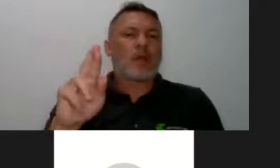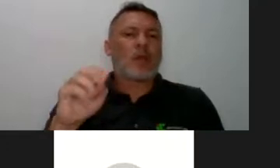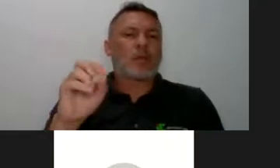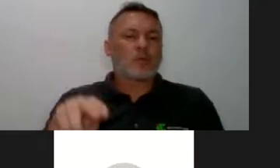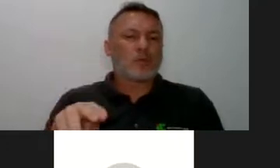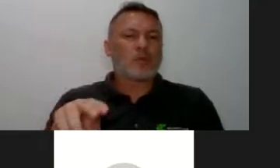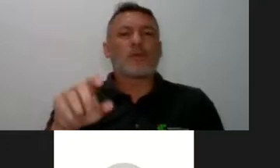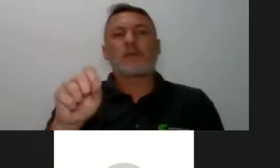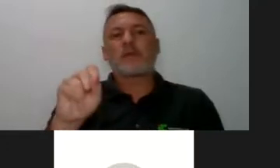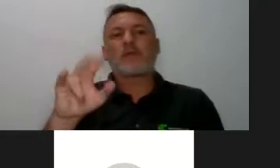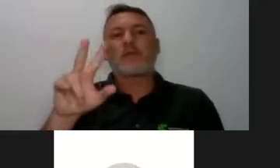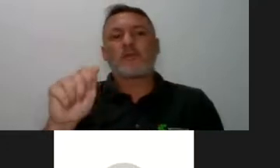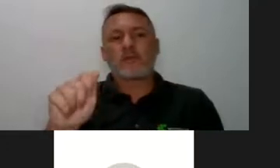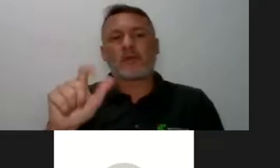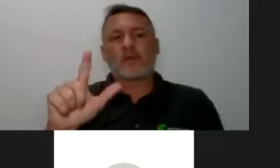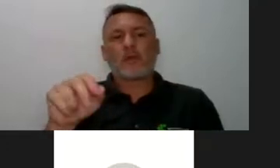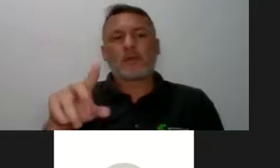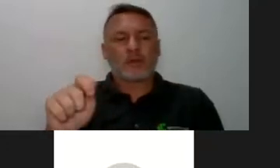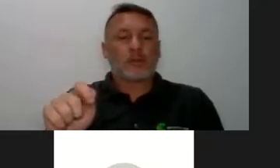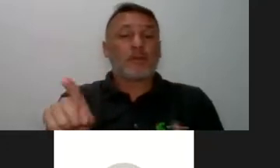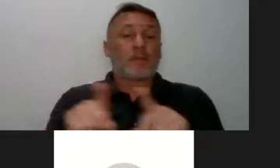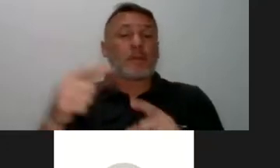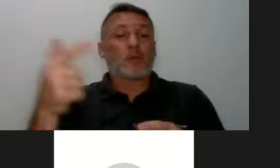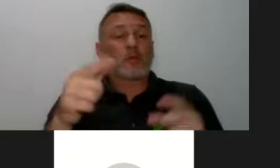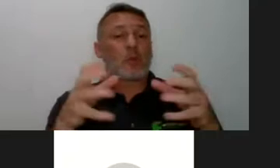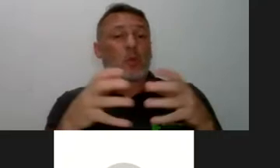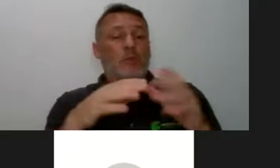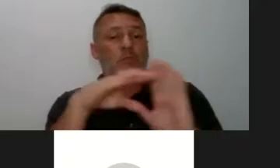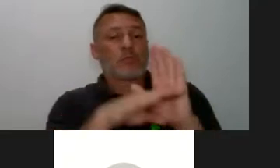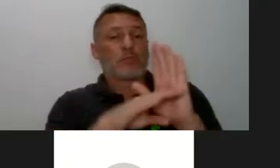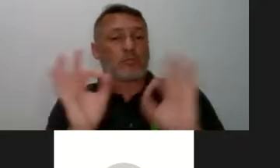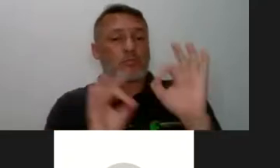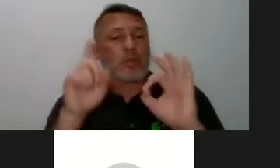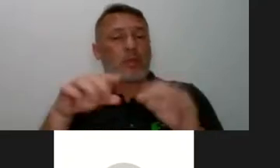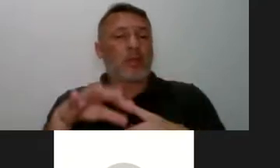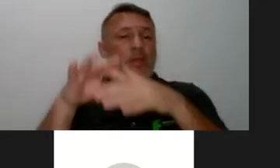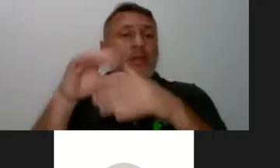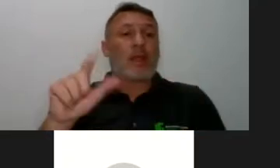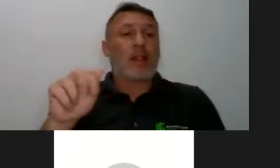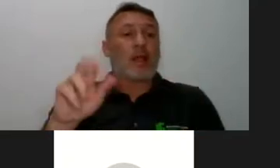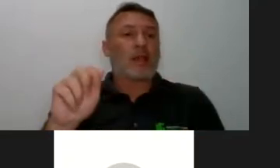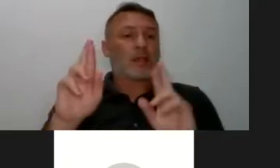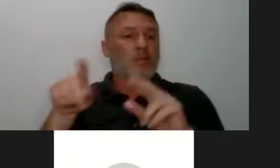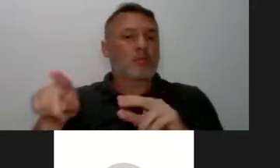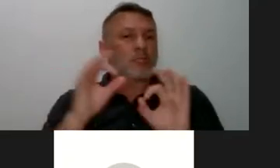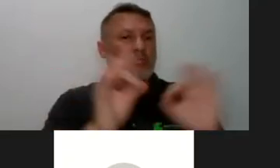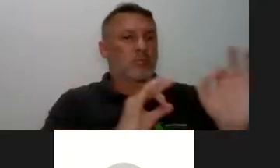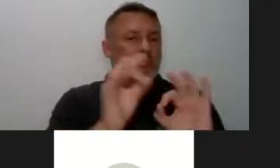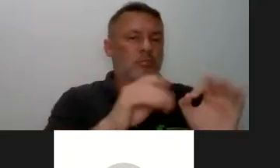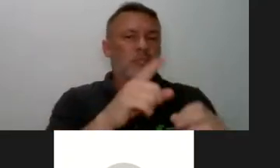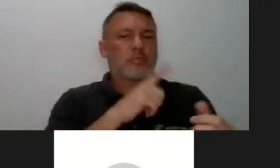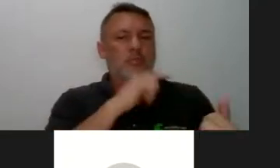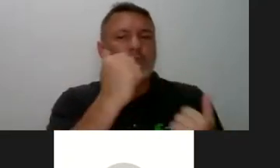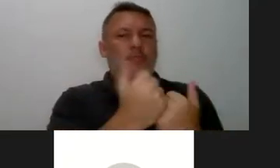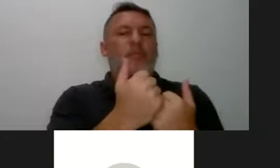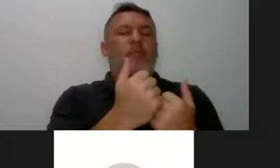Silvia Lousada. Também a subcomissão de programação, que foi liderada pela Lara, o Albeniz, o Carlos Henrique